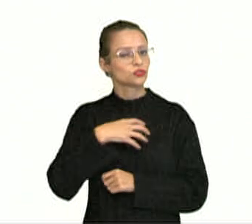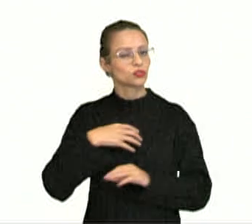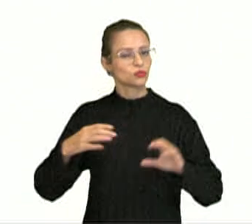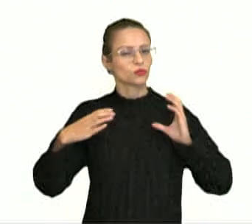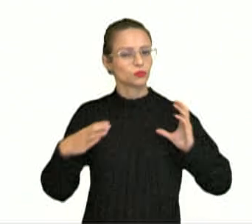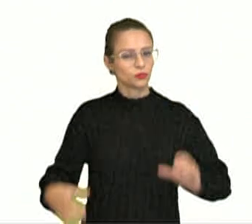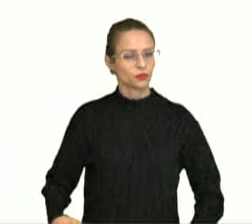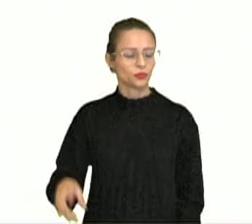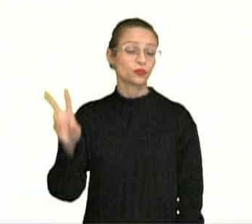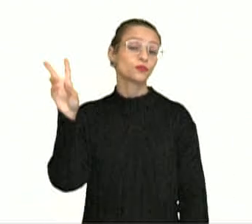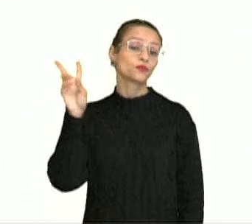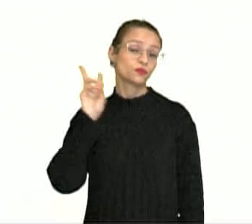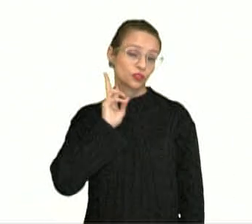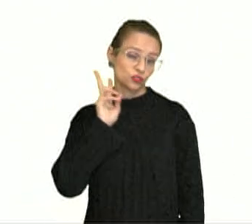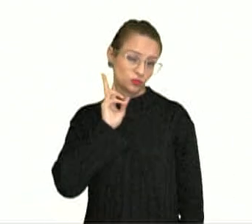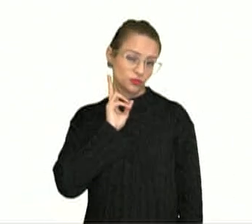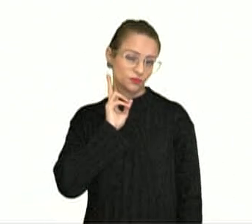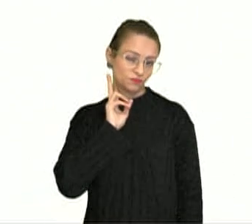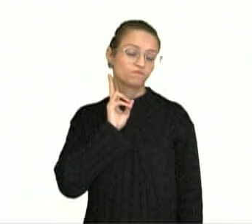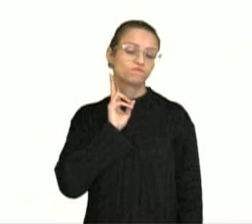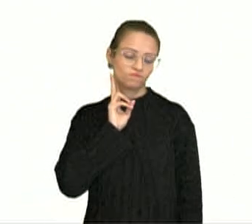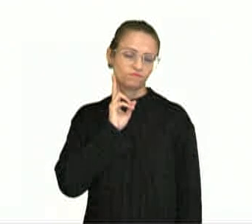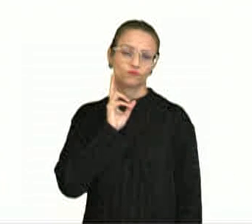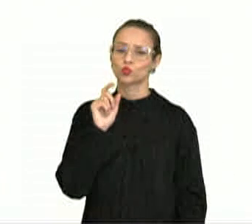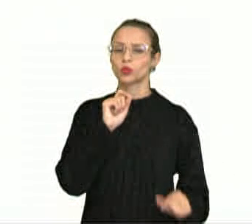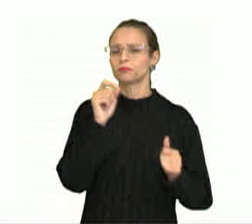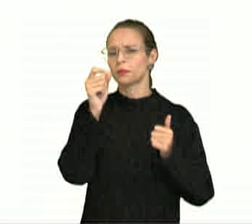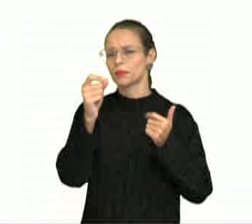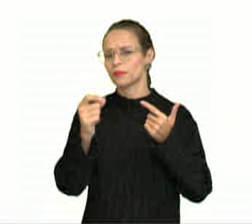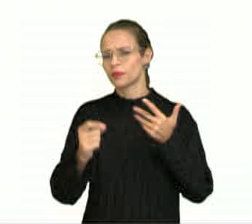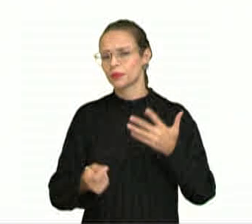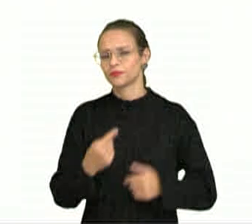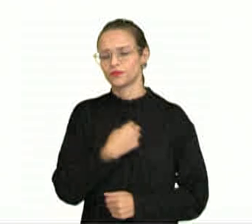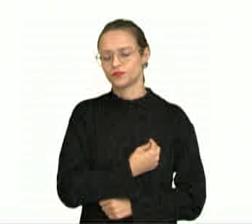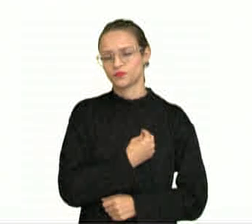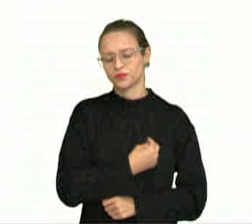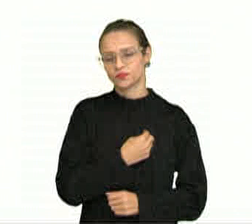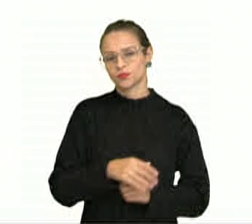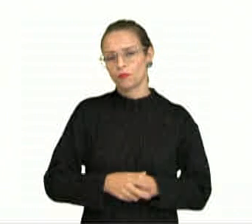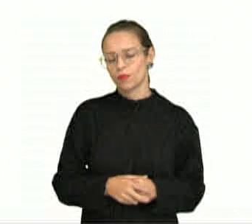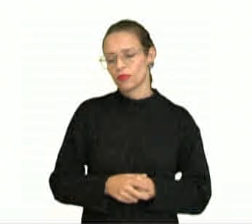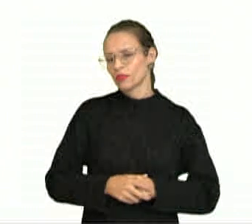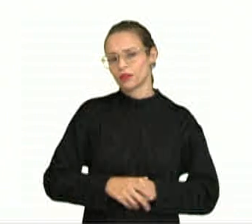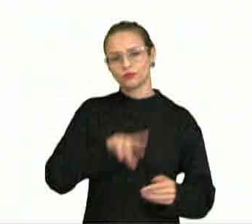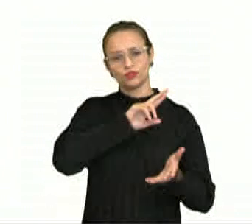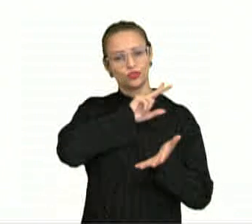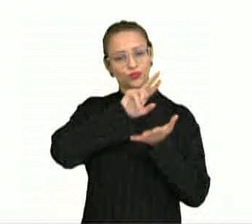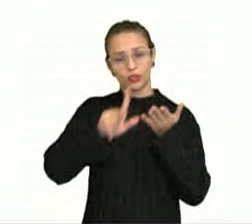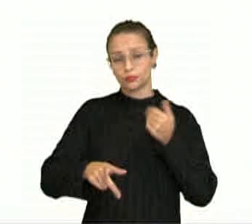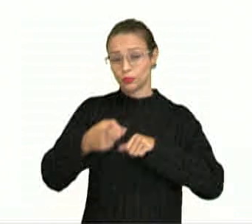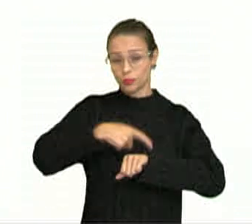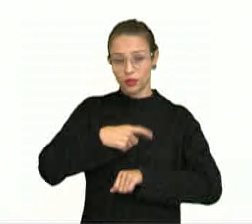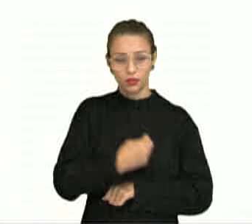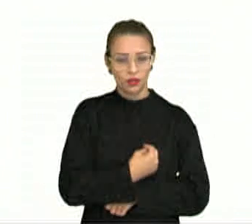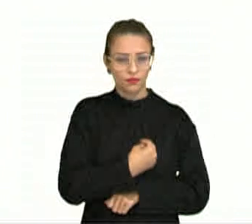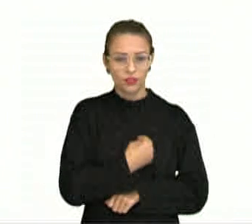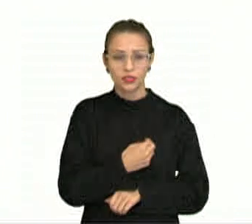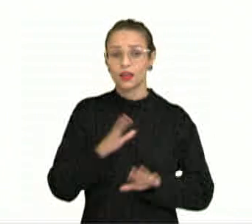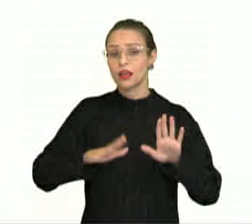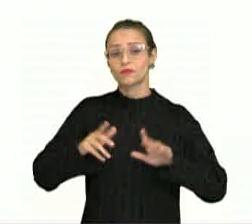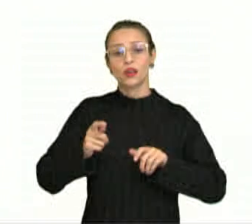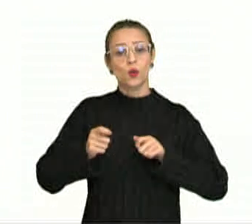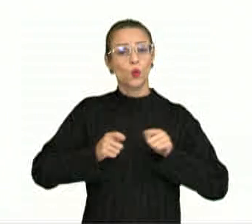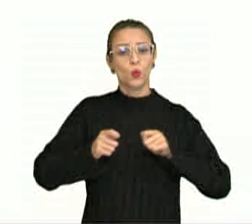mentalidade de vítima diante das circunstâncias da sua vida. Em diversos momentos da vida, as coisas podem fugir do